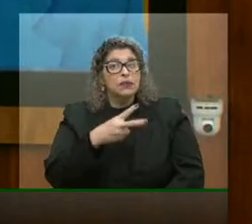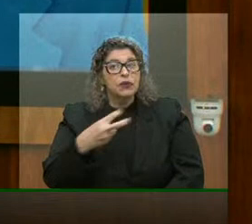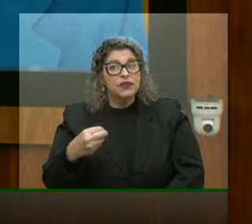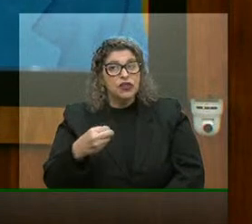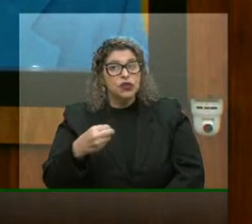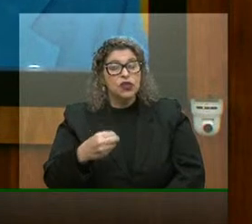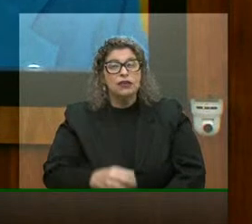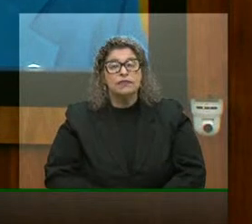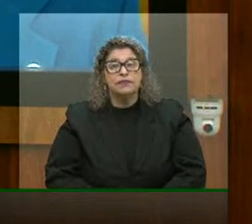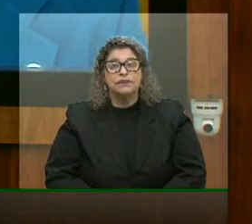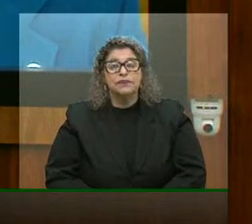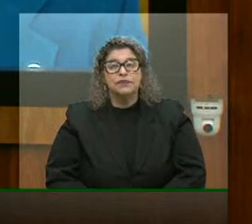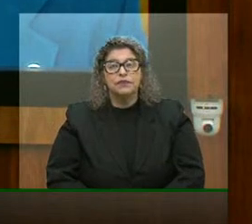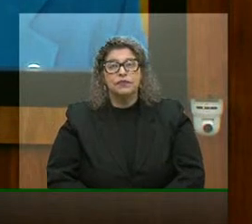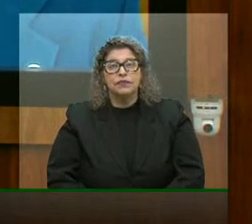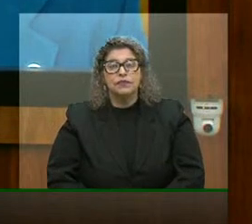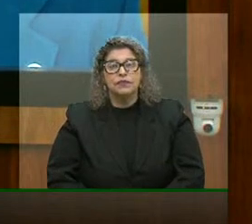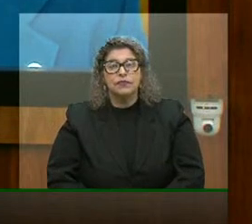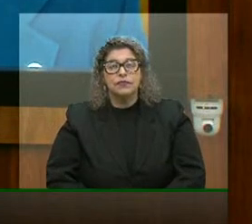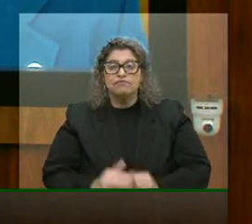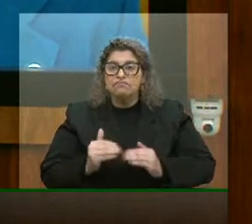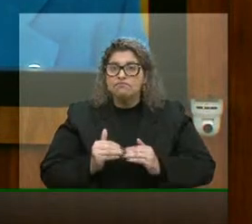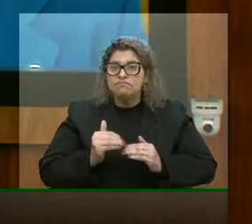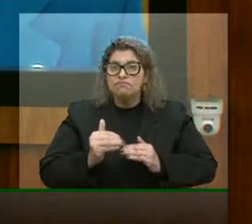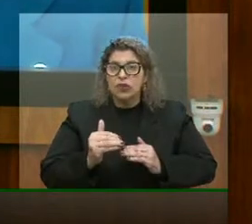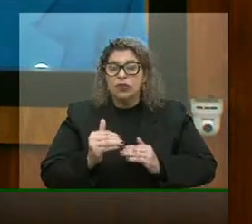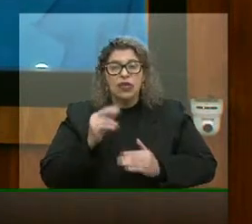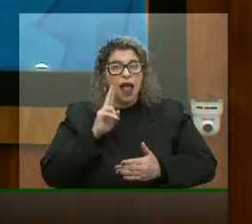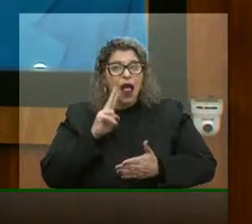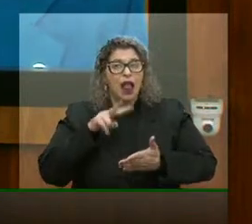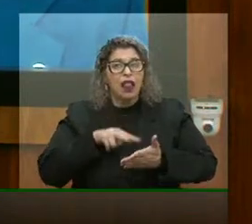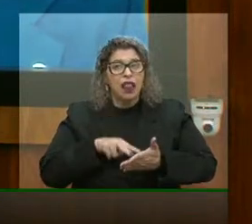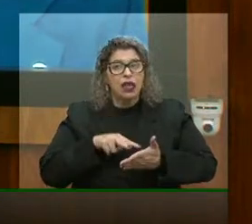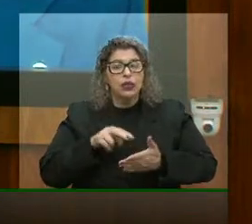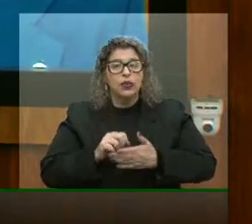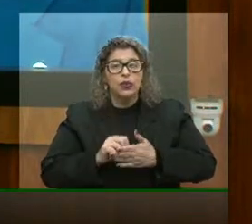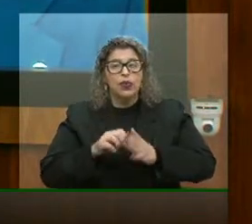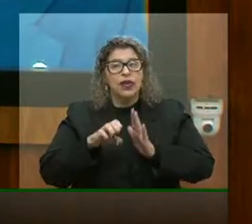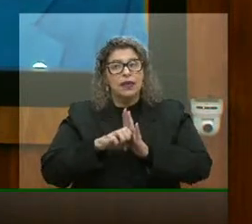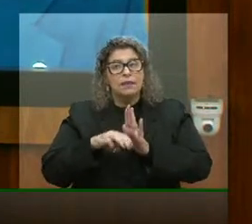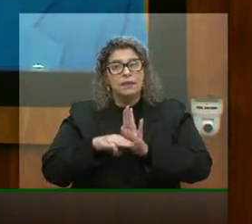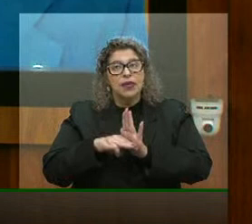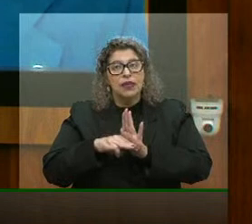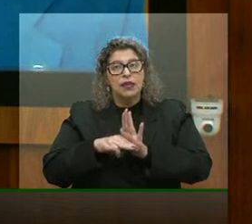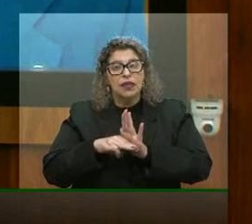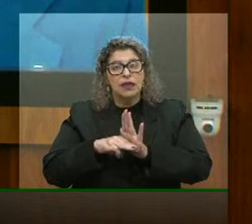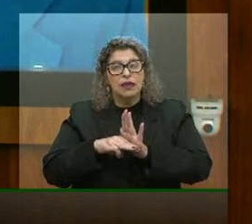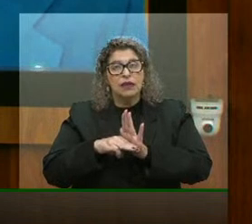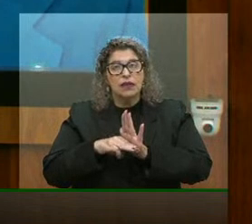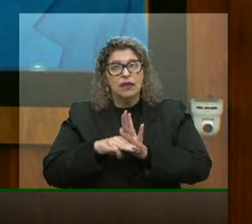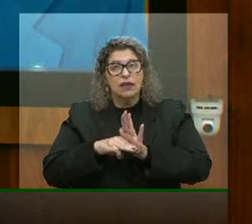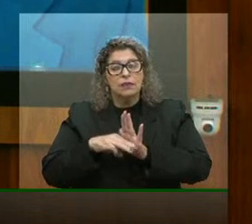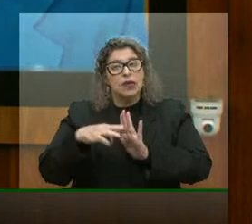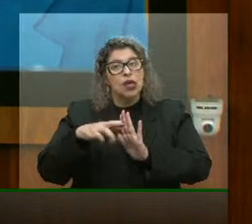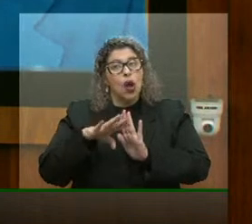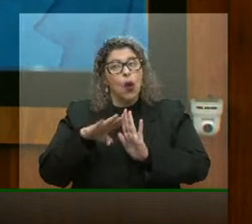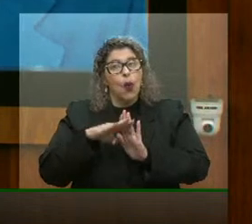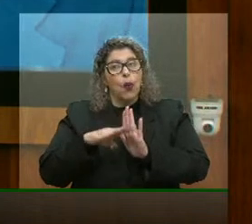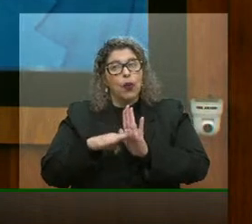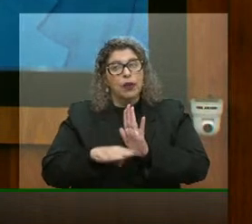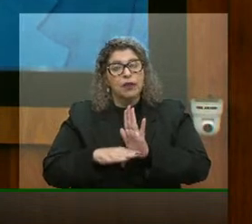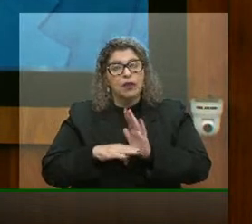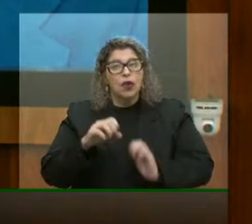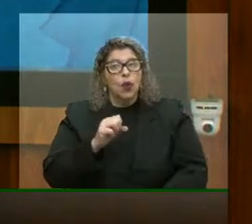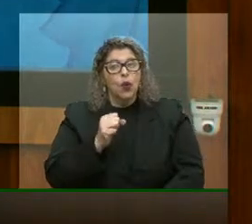2020, vamos proceder à leitura aqui da ementa por um dispositivo regimental.